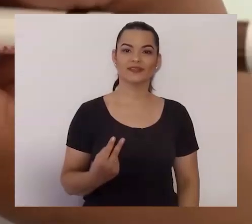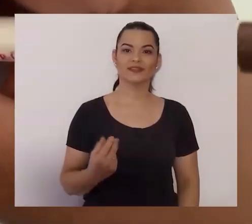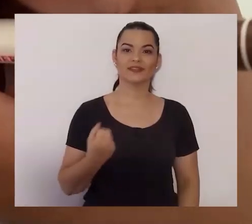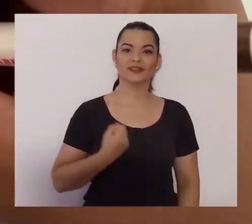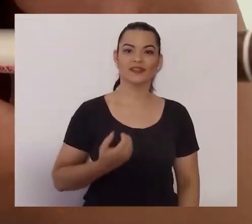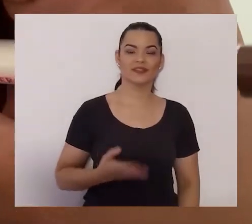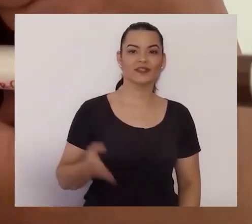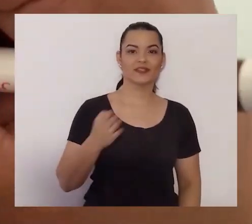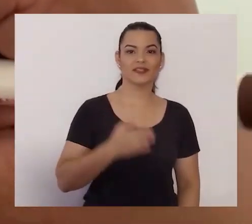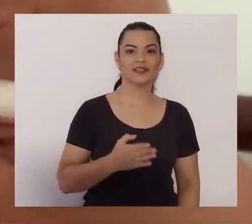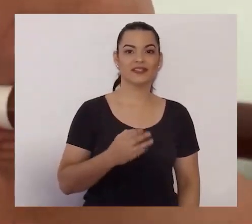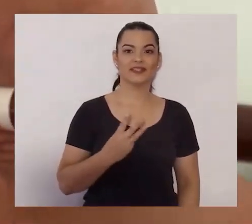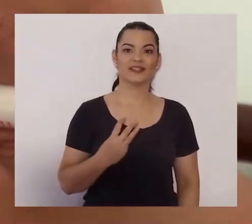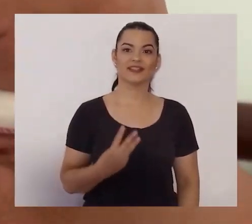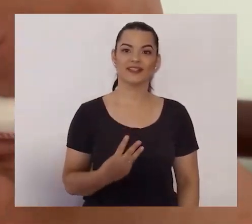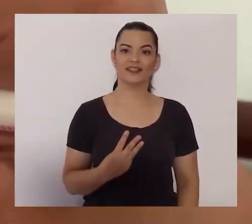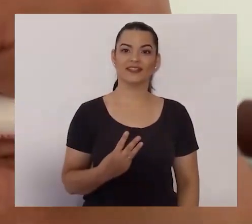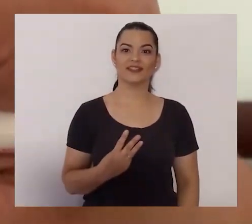2,